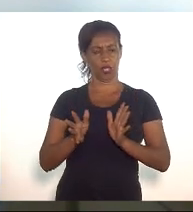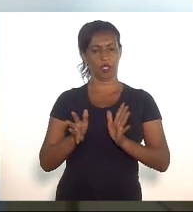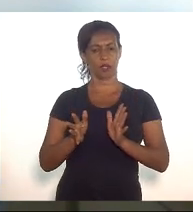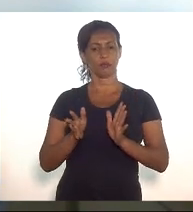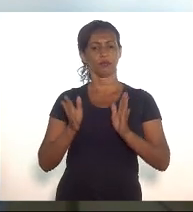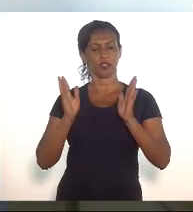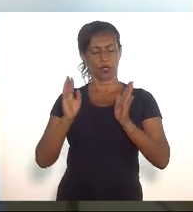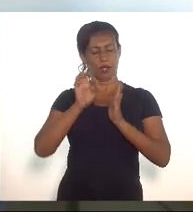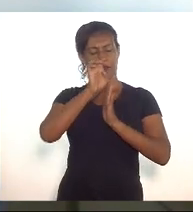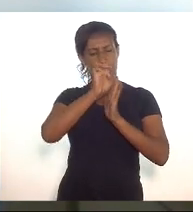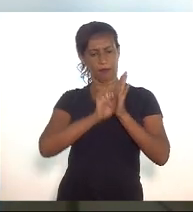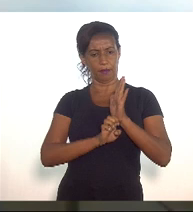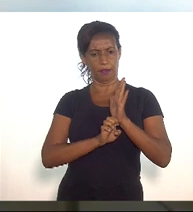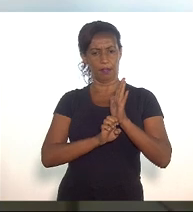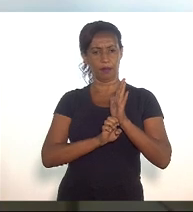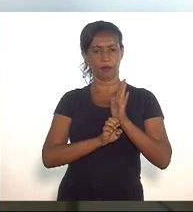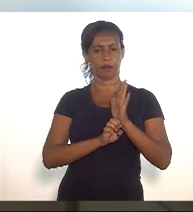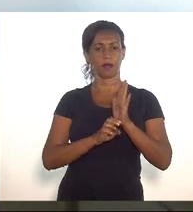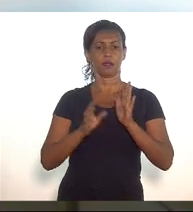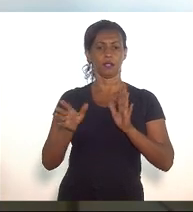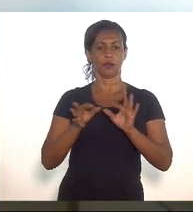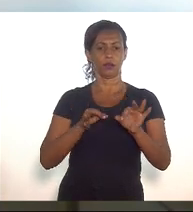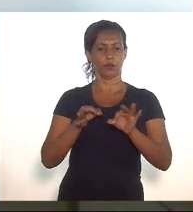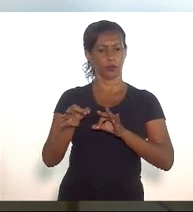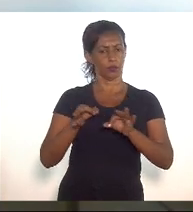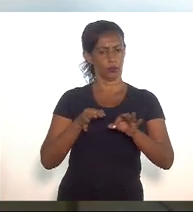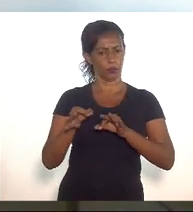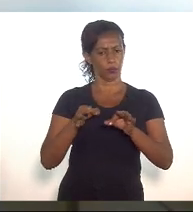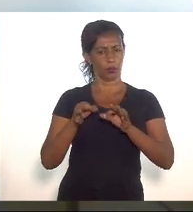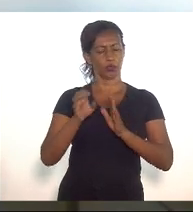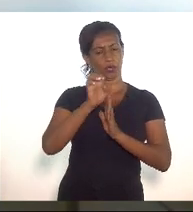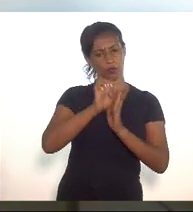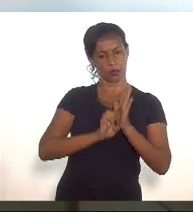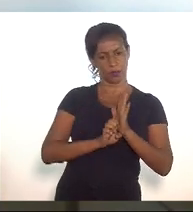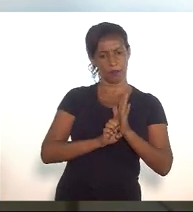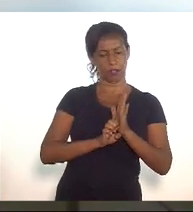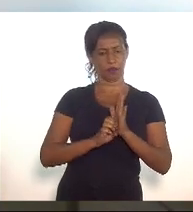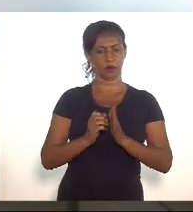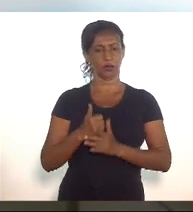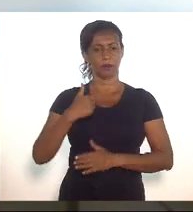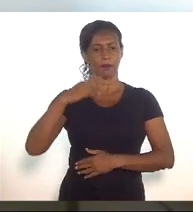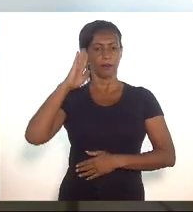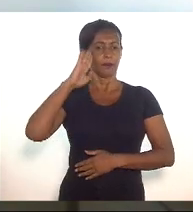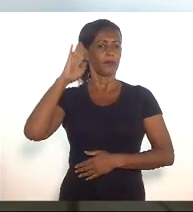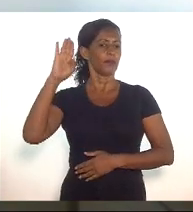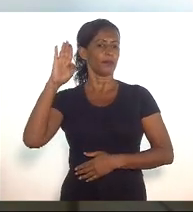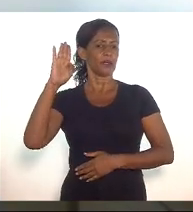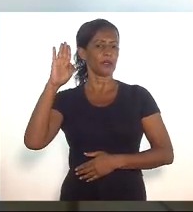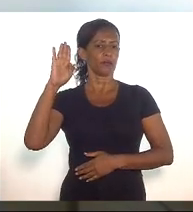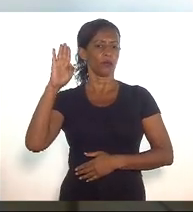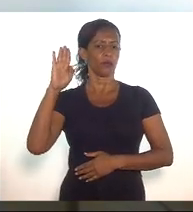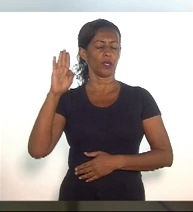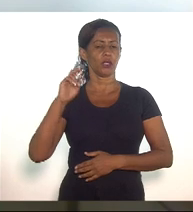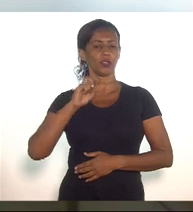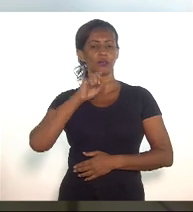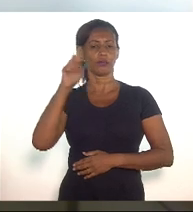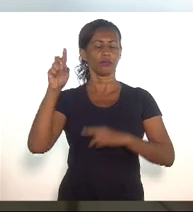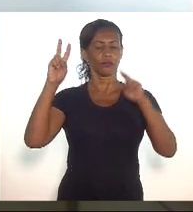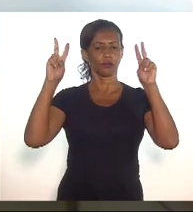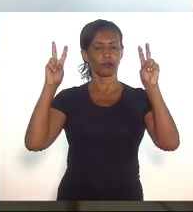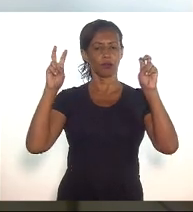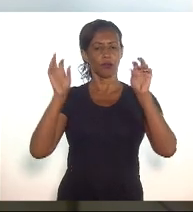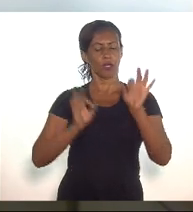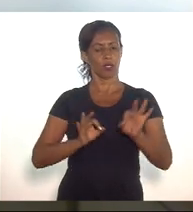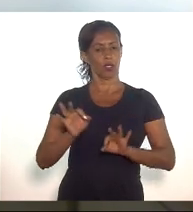recebeu emendas, então é sobre o projeto e as emendas, principalmente no seguinte sentido, que